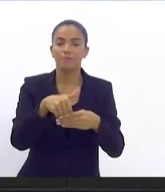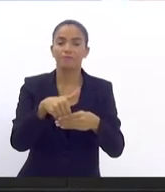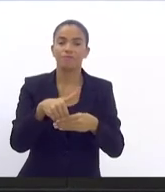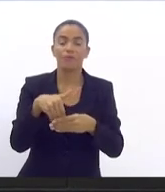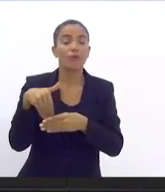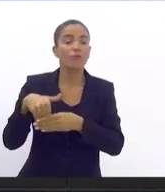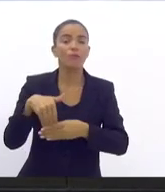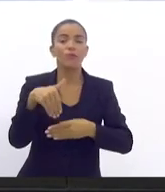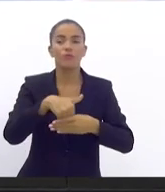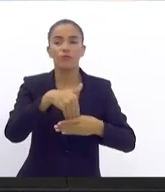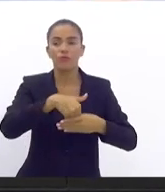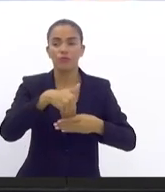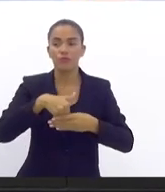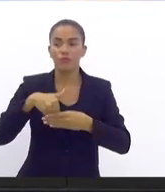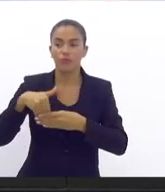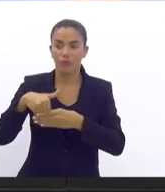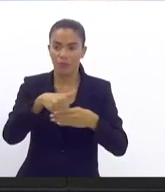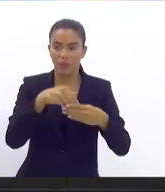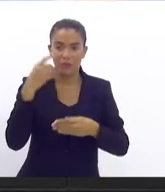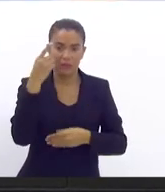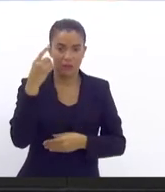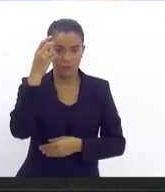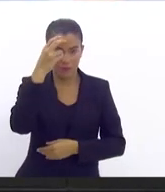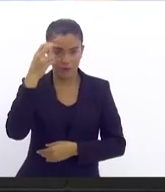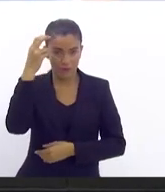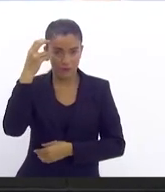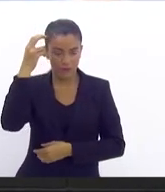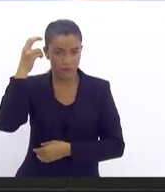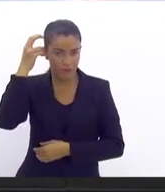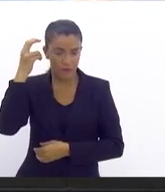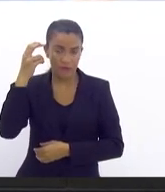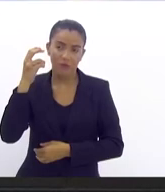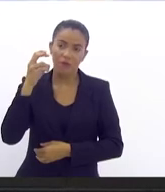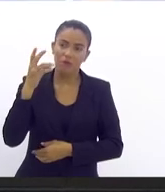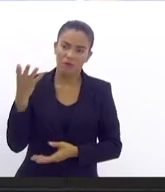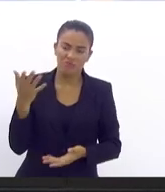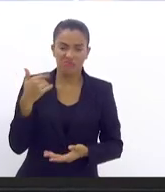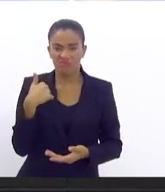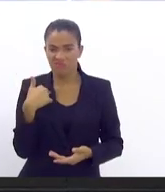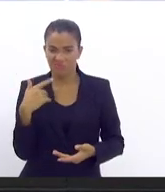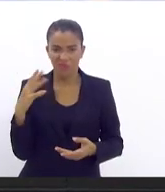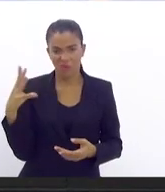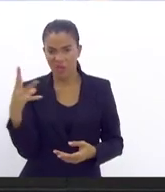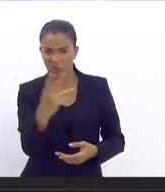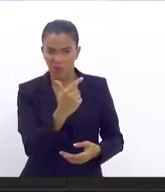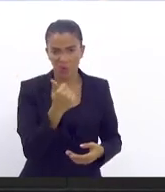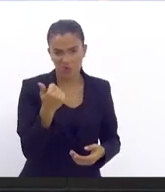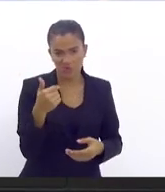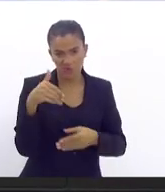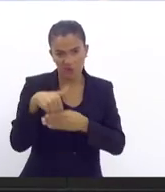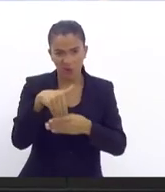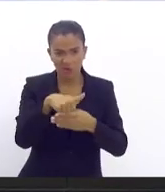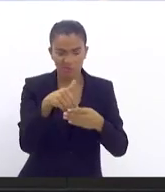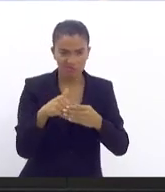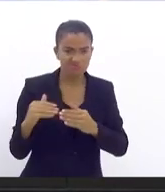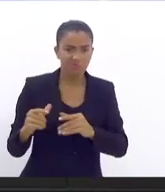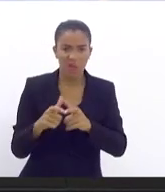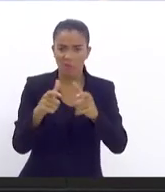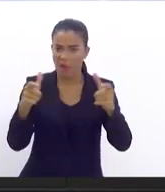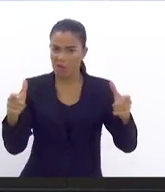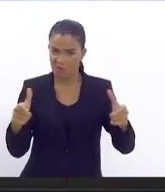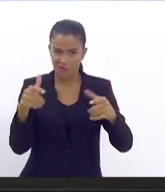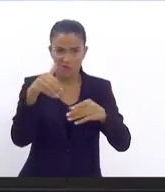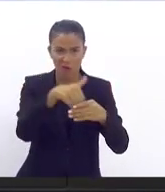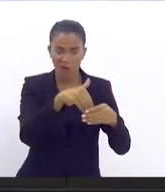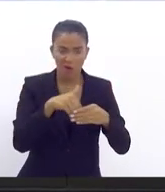como vota a deputada Verônica, se vota com... Eu vou botar todos aqui, sim, acho que todos vão votar de forma unânime. Se todos